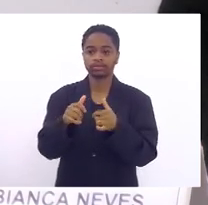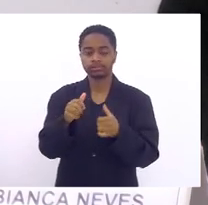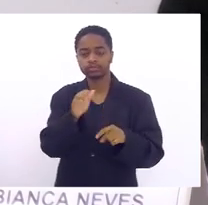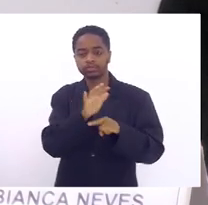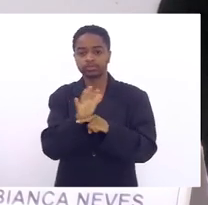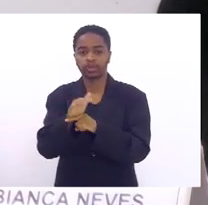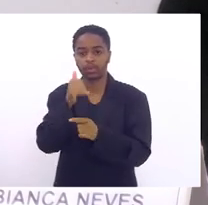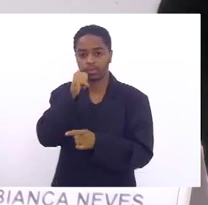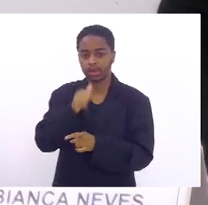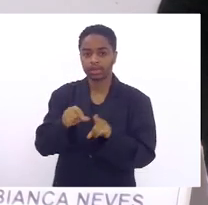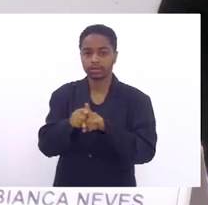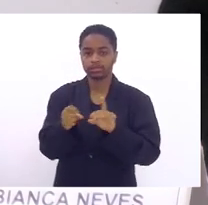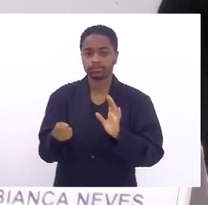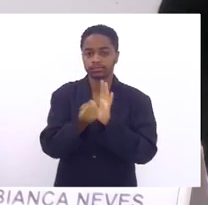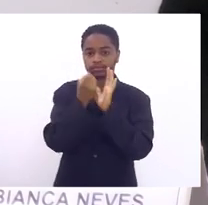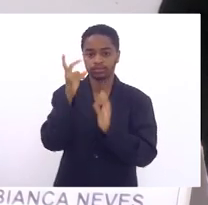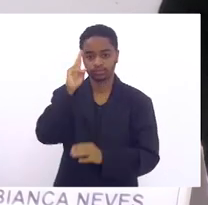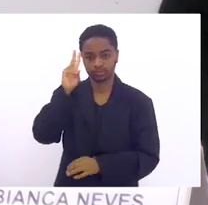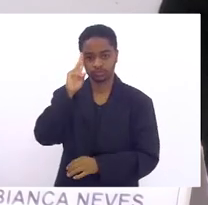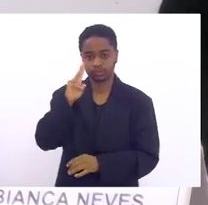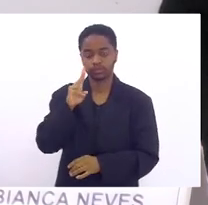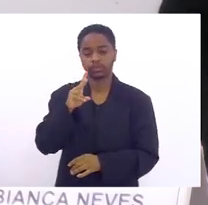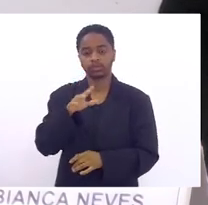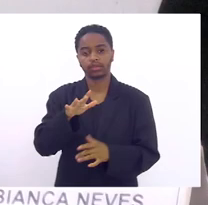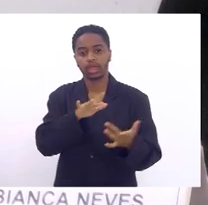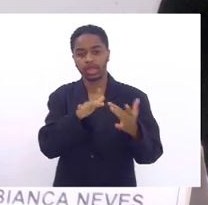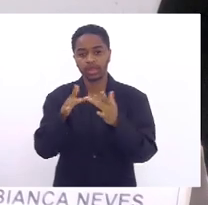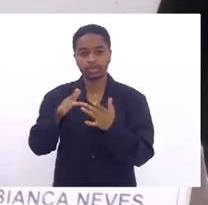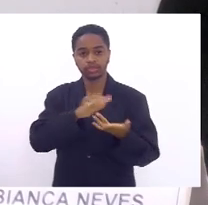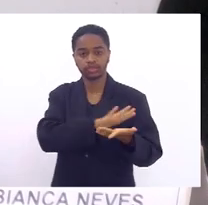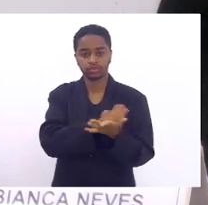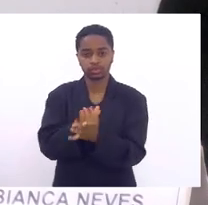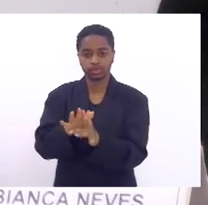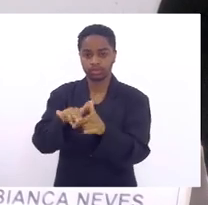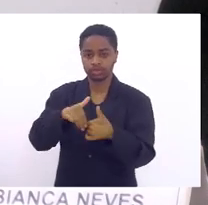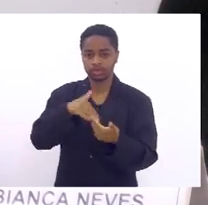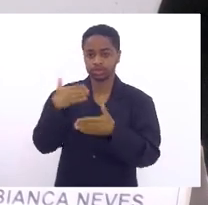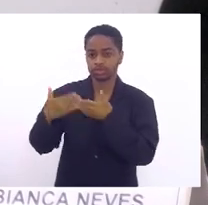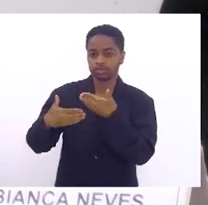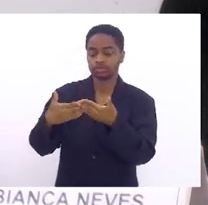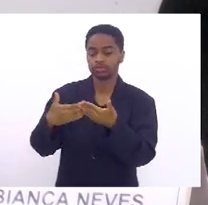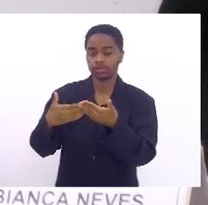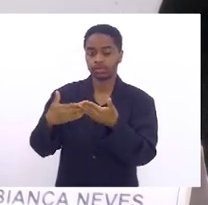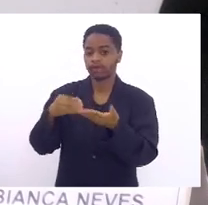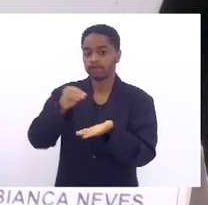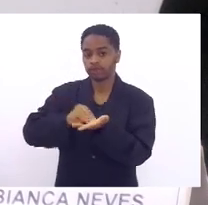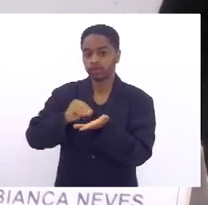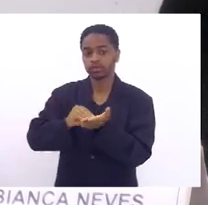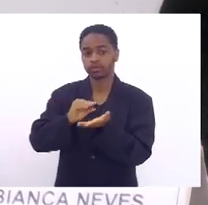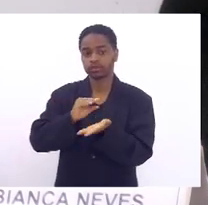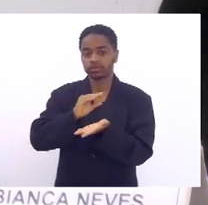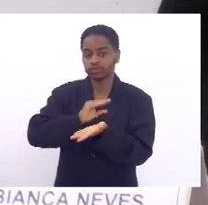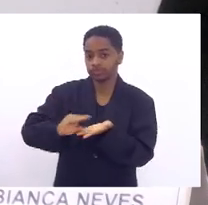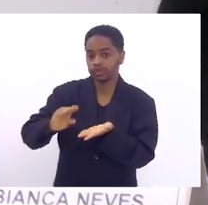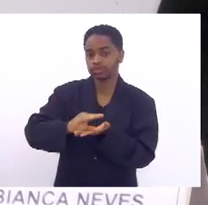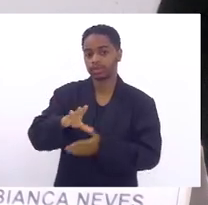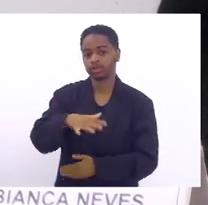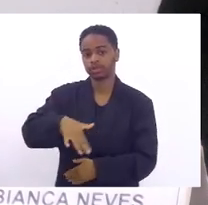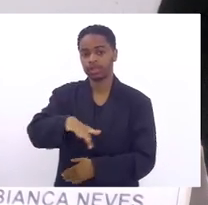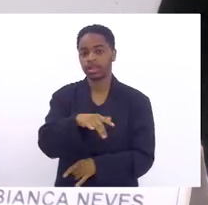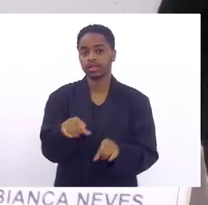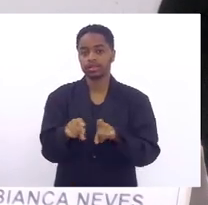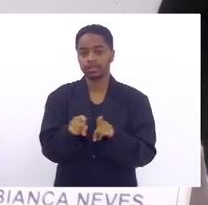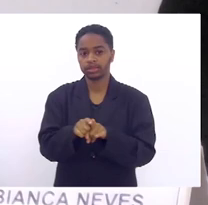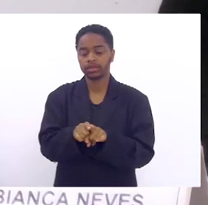histórias redes que vem sendo destruída pelo desenvolvimento o desinvestimento da pauta no sucateamento